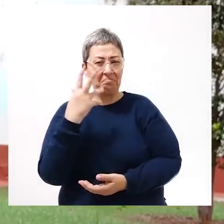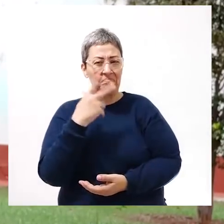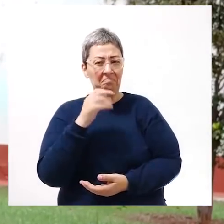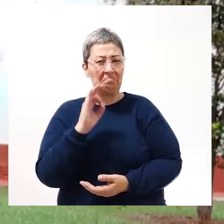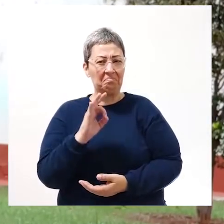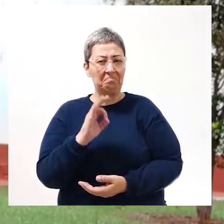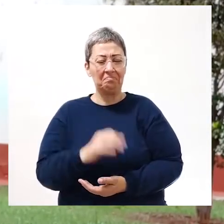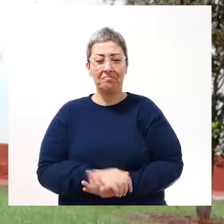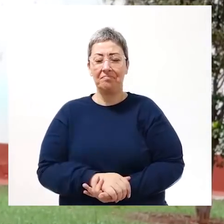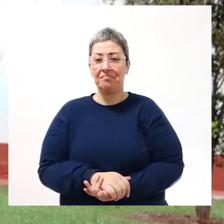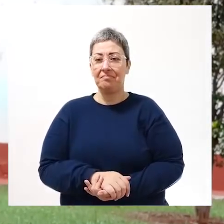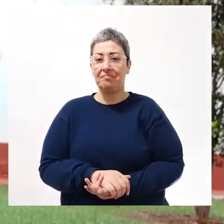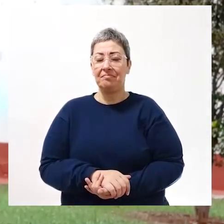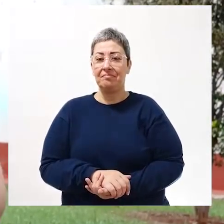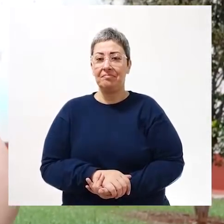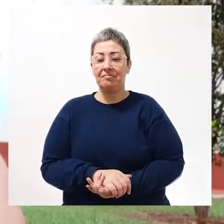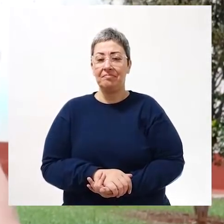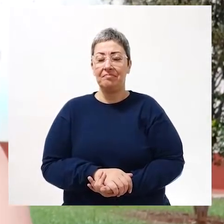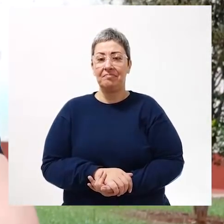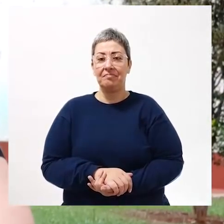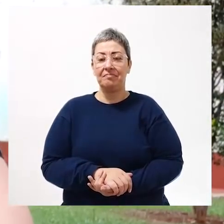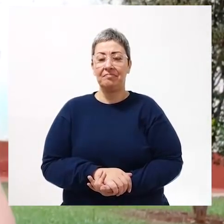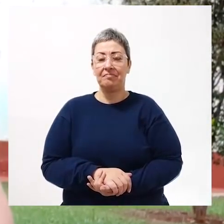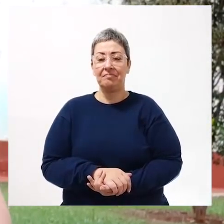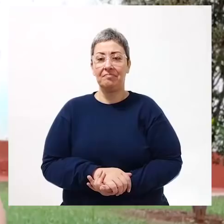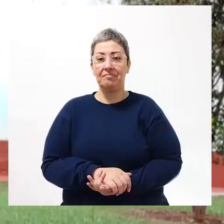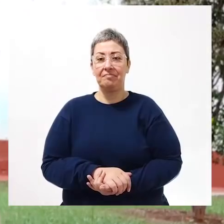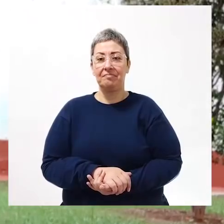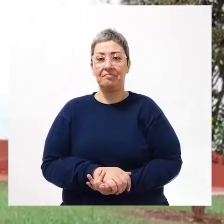É muito bonito isso, não é?